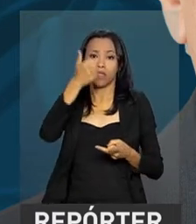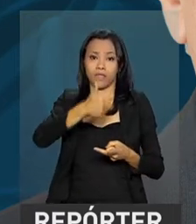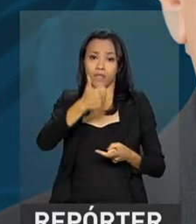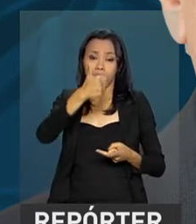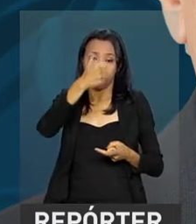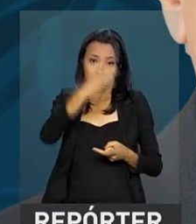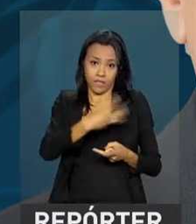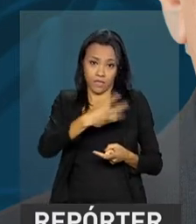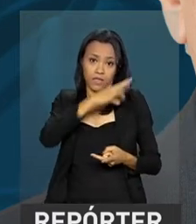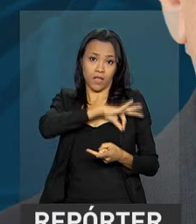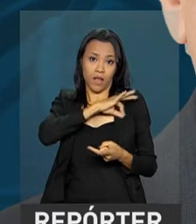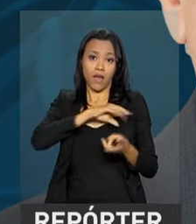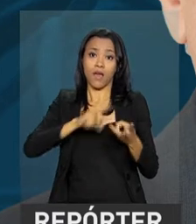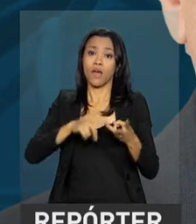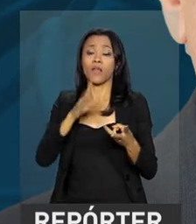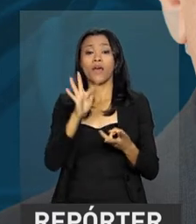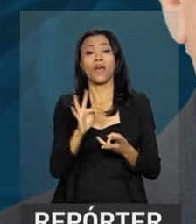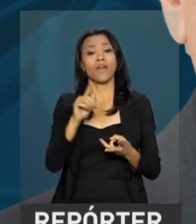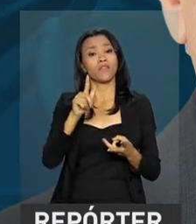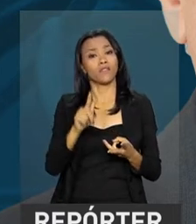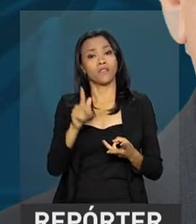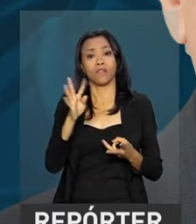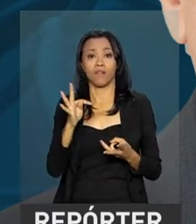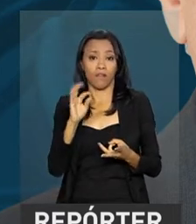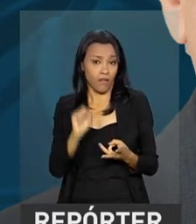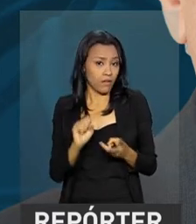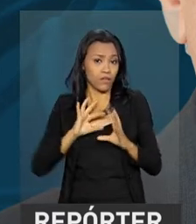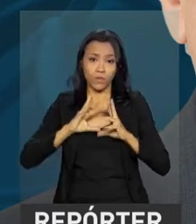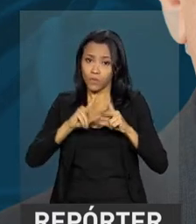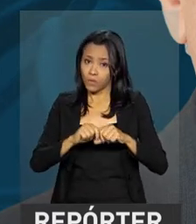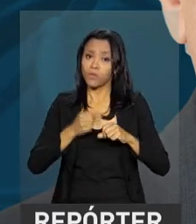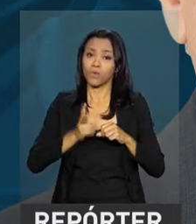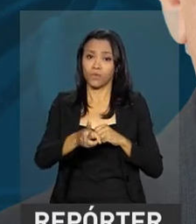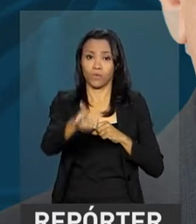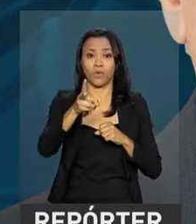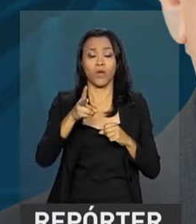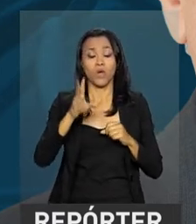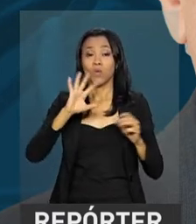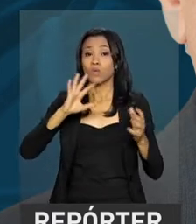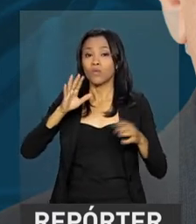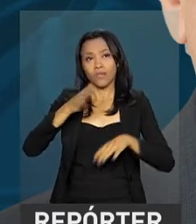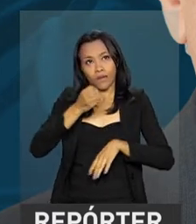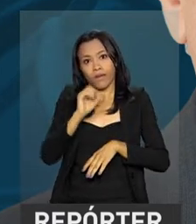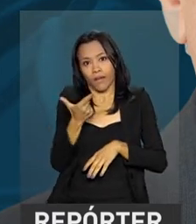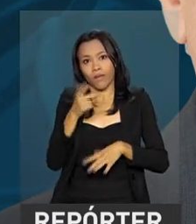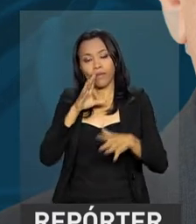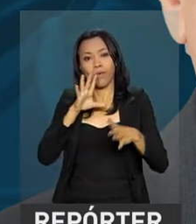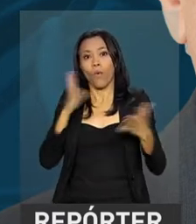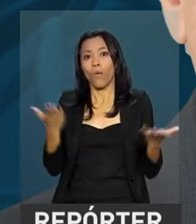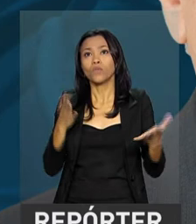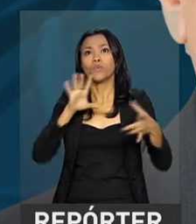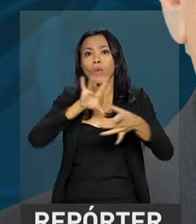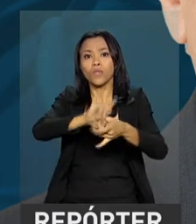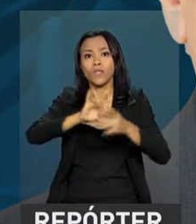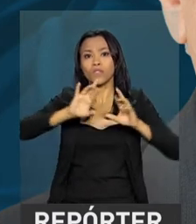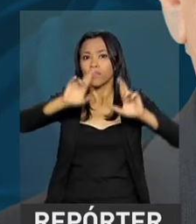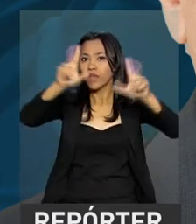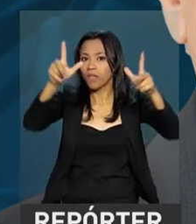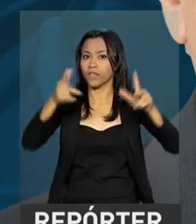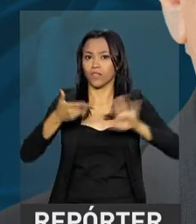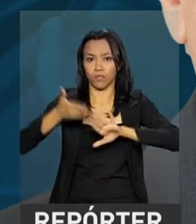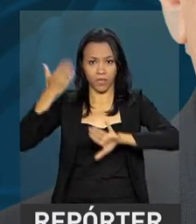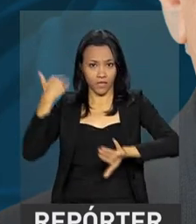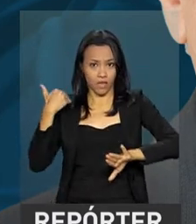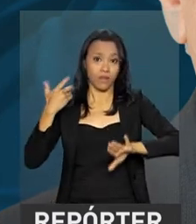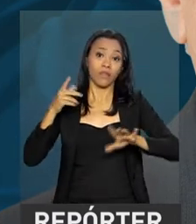continua. Veja a importância desta lei. Os tempos mudaram, nós todos sabemos disso. E era preciso se adaptar.